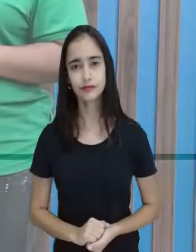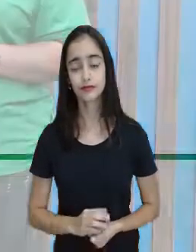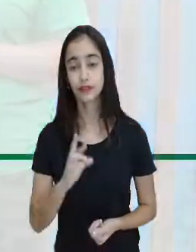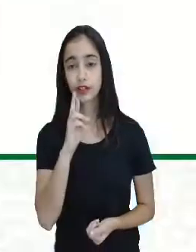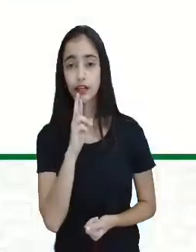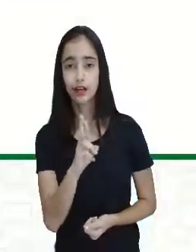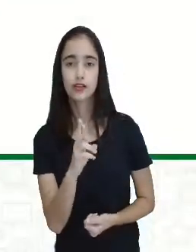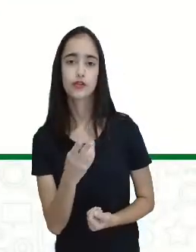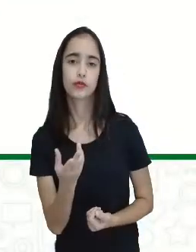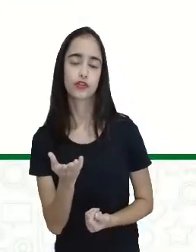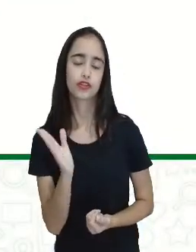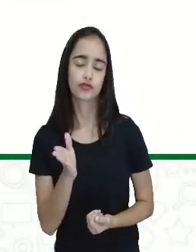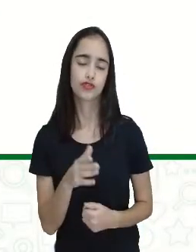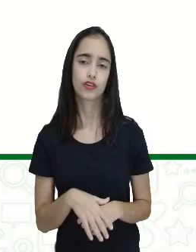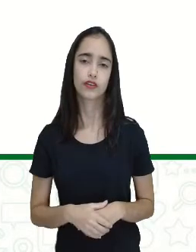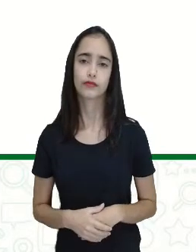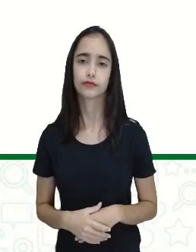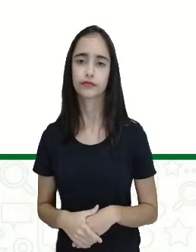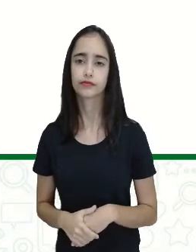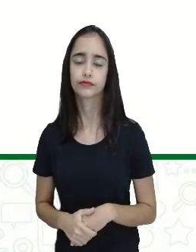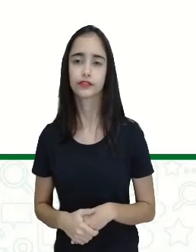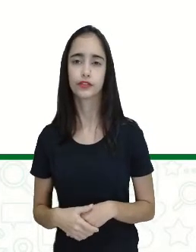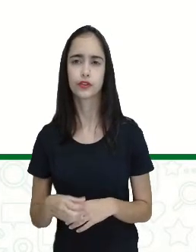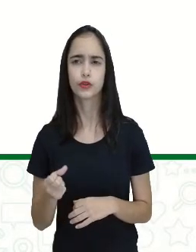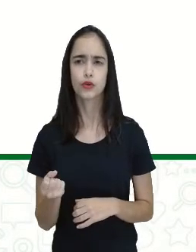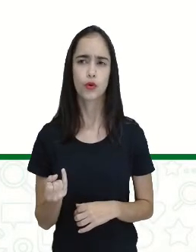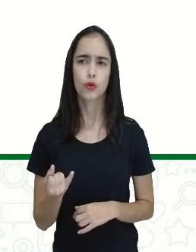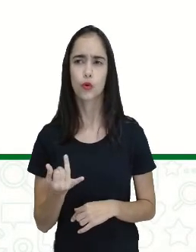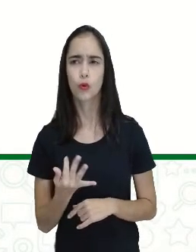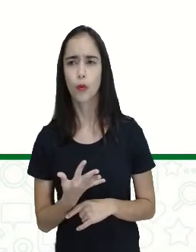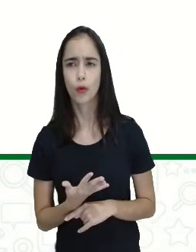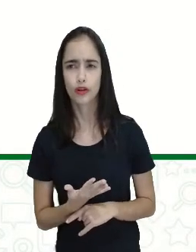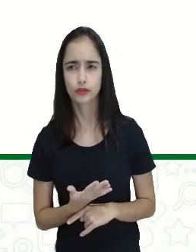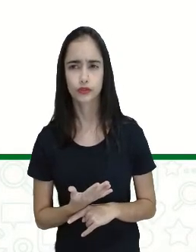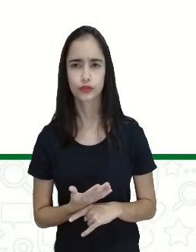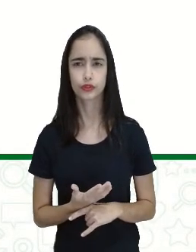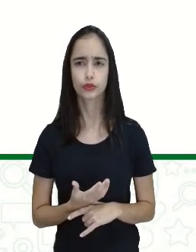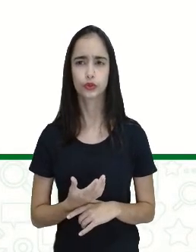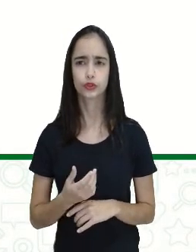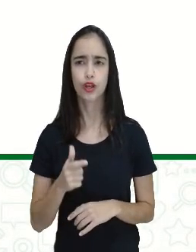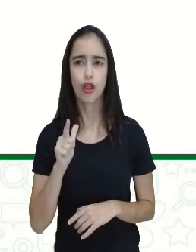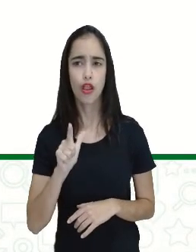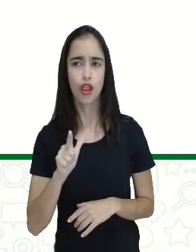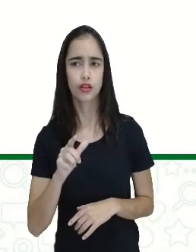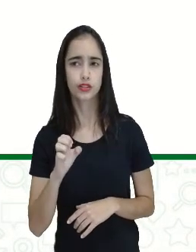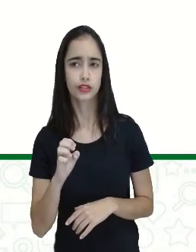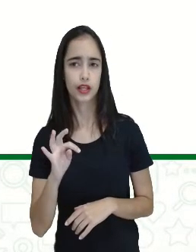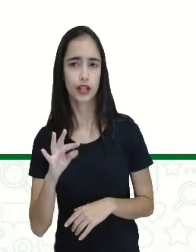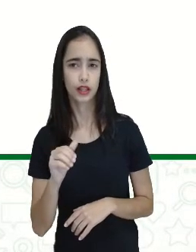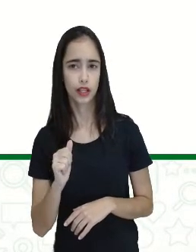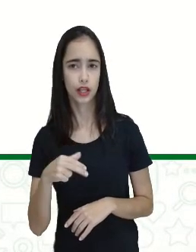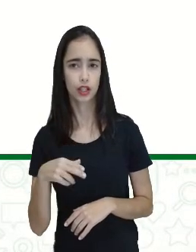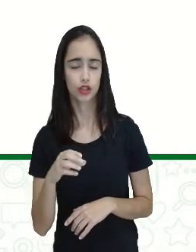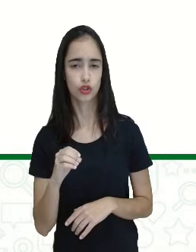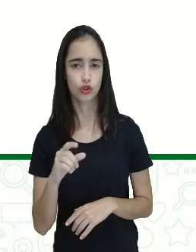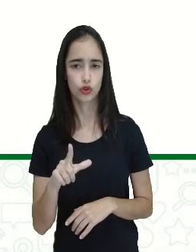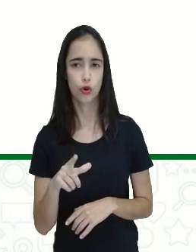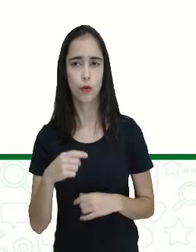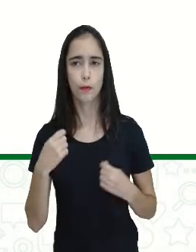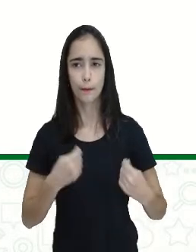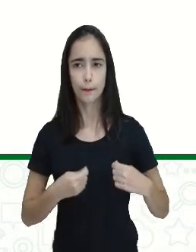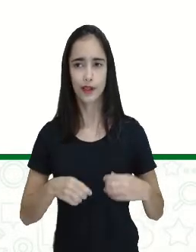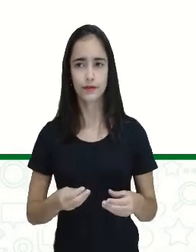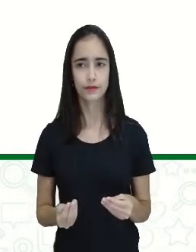Respondendo aqui a questão, quantos litros de etanol são necessários para adicionar em 50 litros